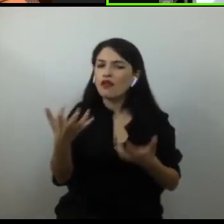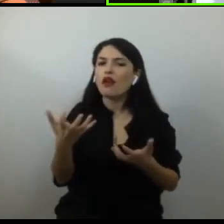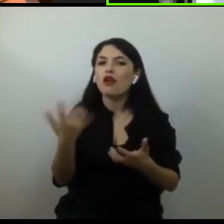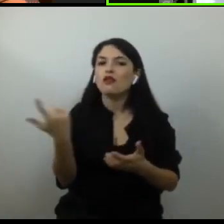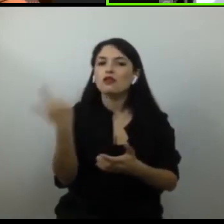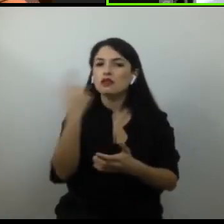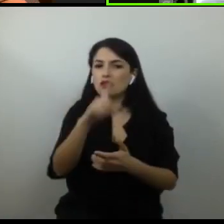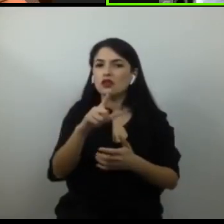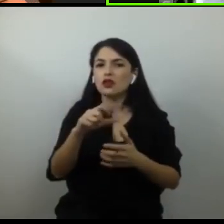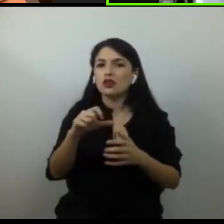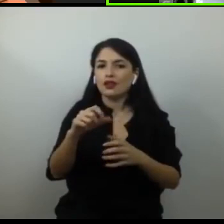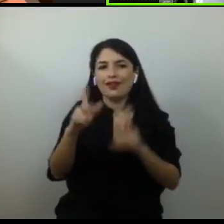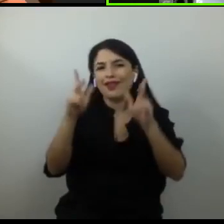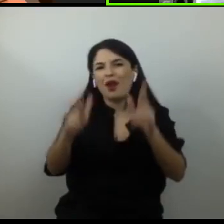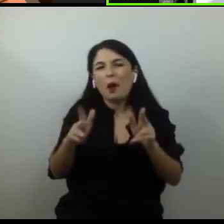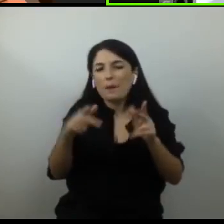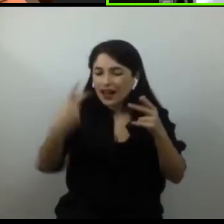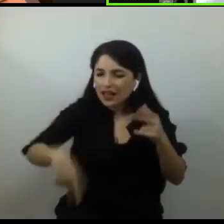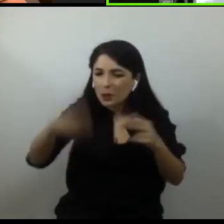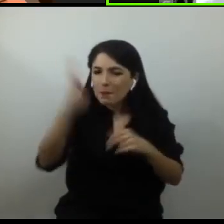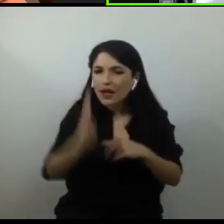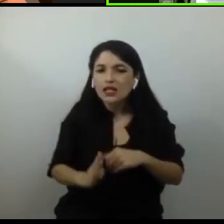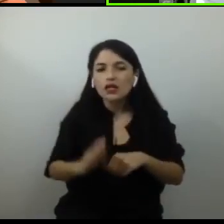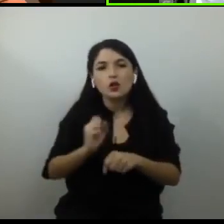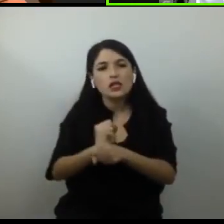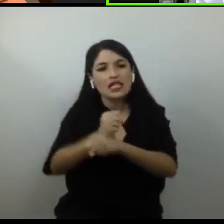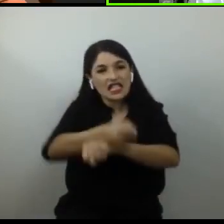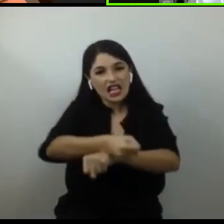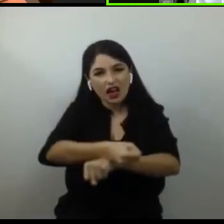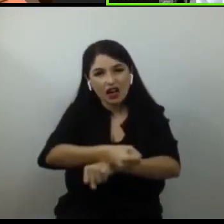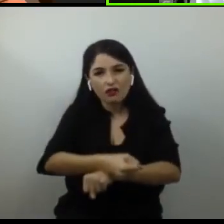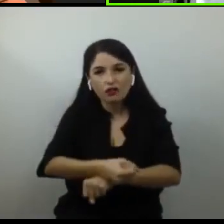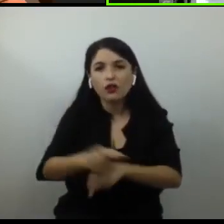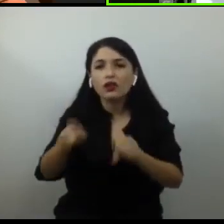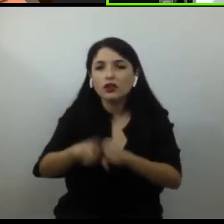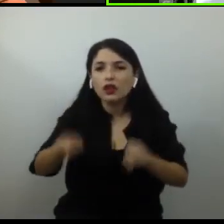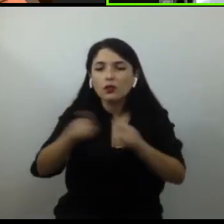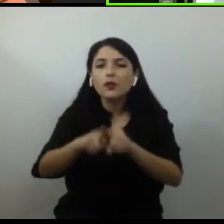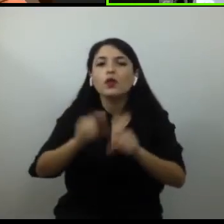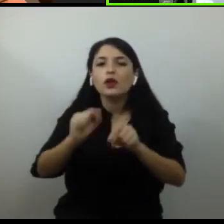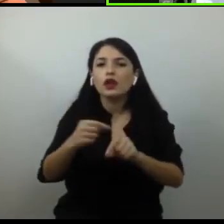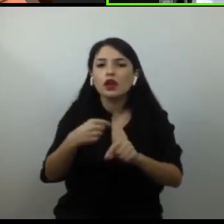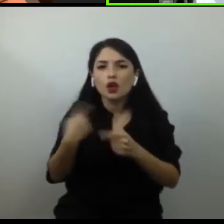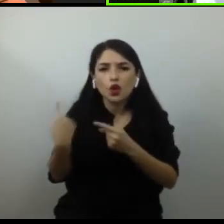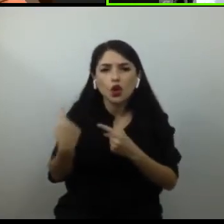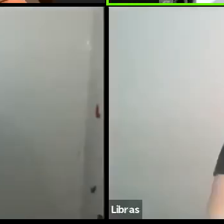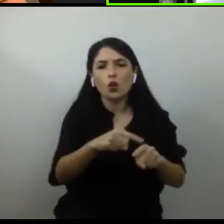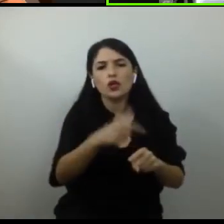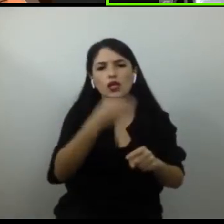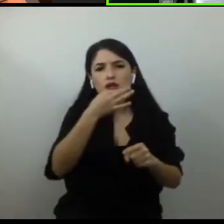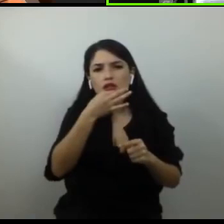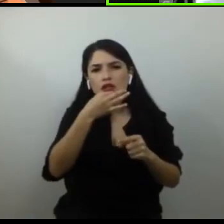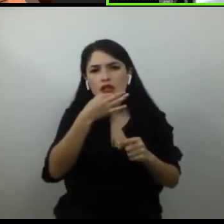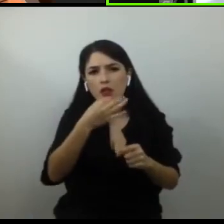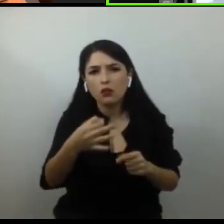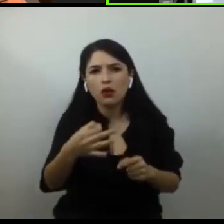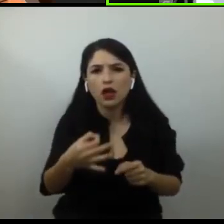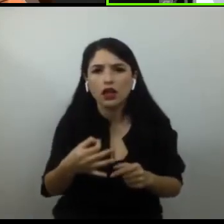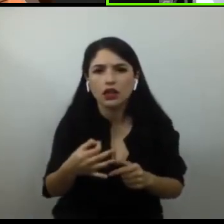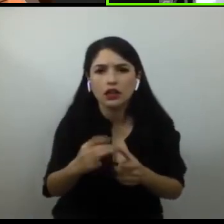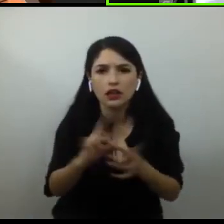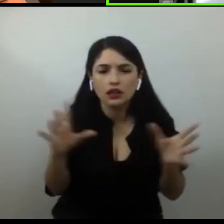sistema escravocrata, e essa máquina, né, contaminar a democracia, atacar a liberdade de imprensa